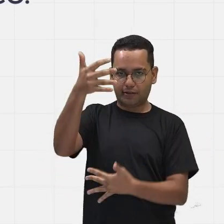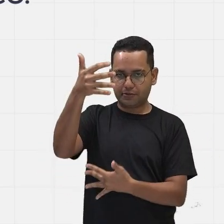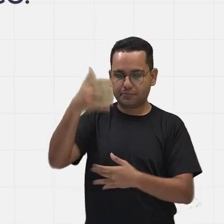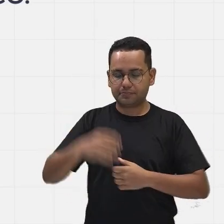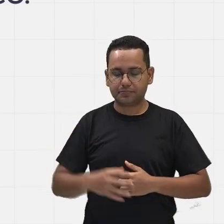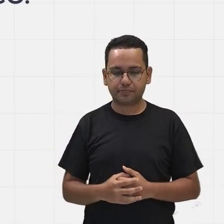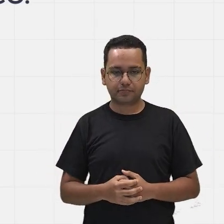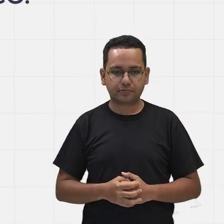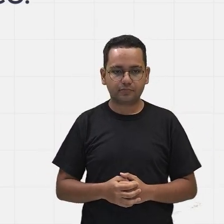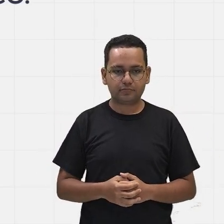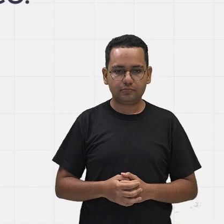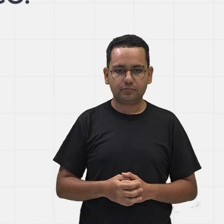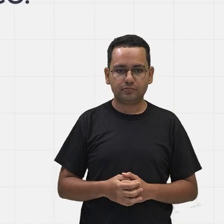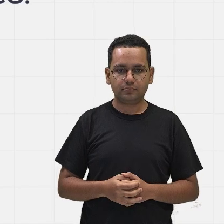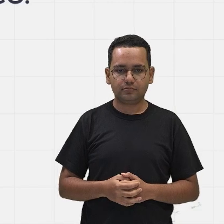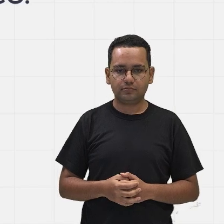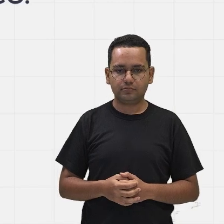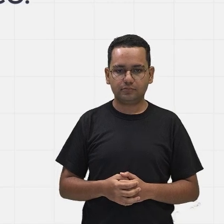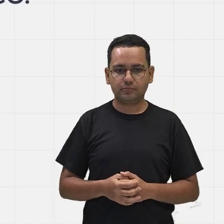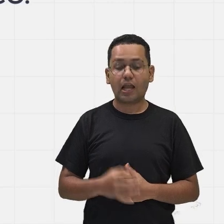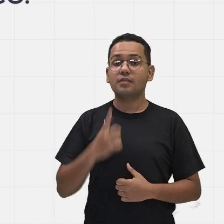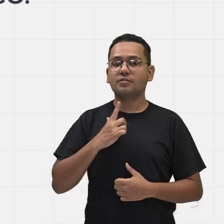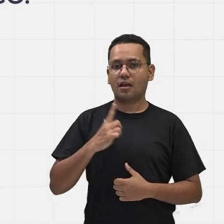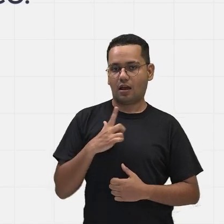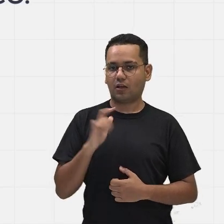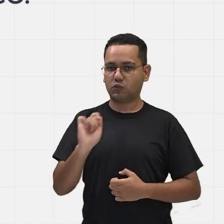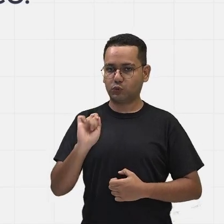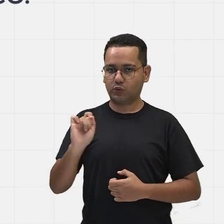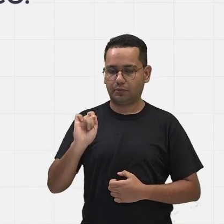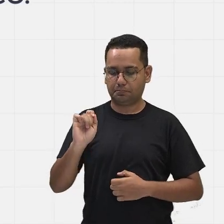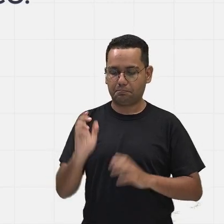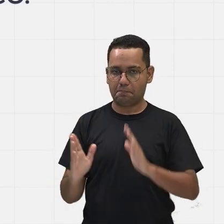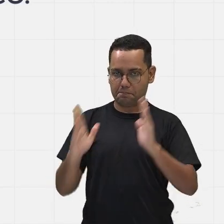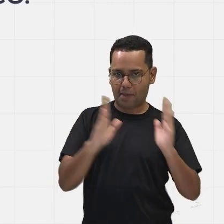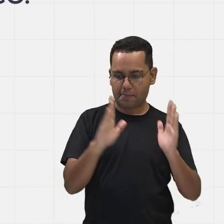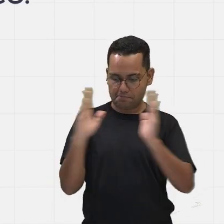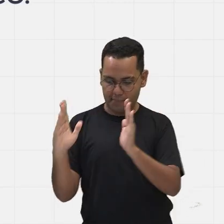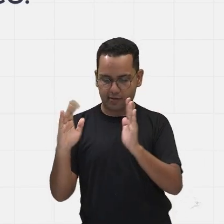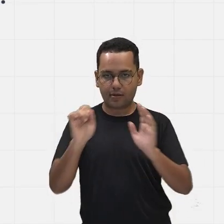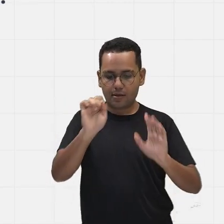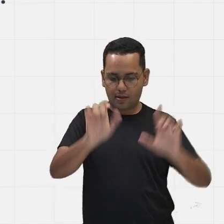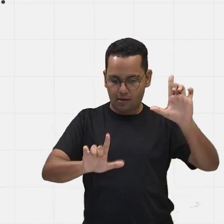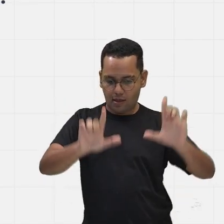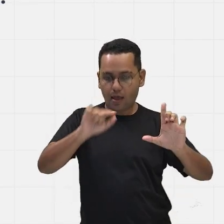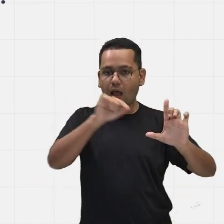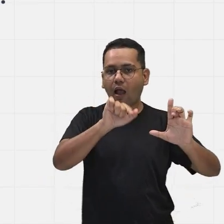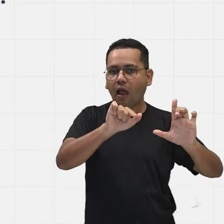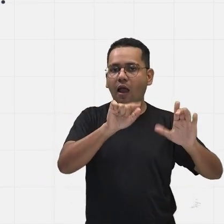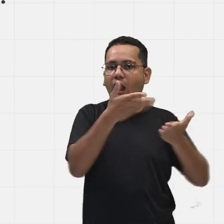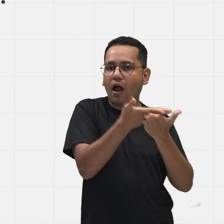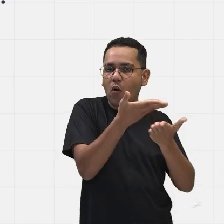ser exibida uma tela da transmissão da aula e o chat público.